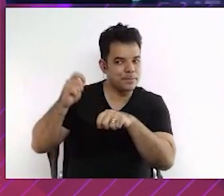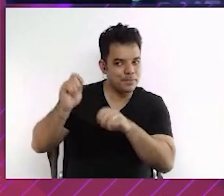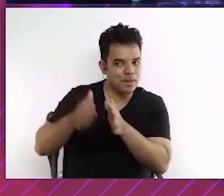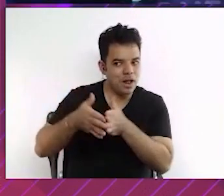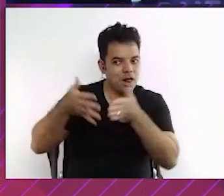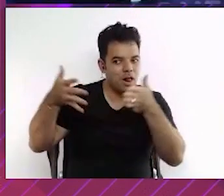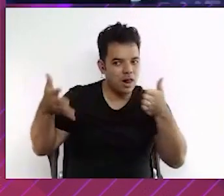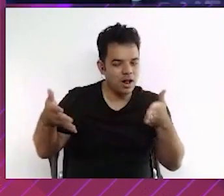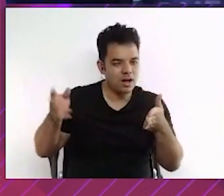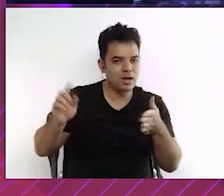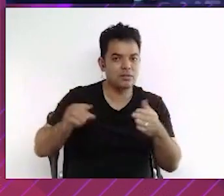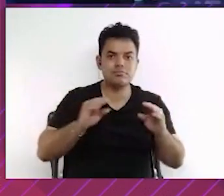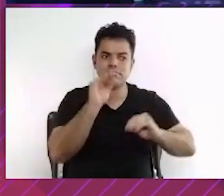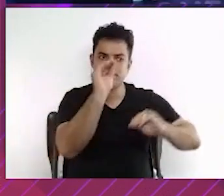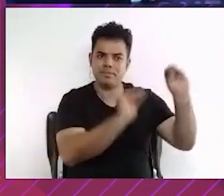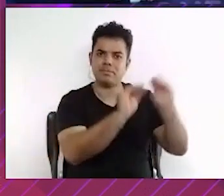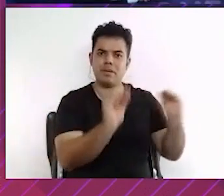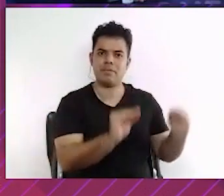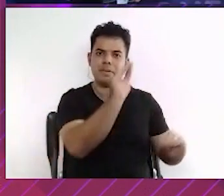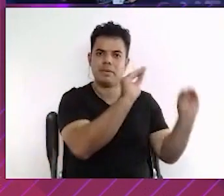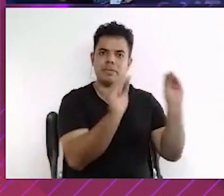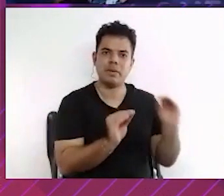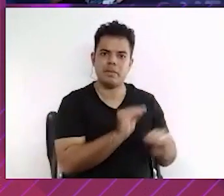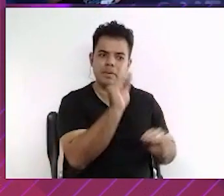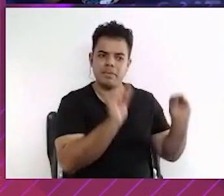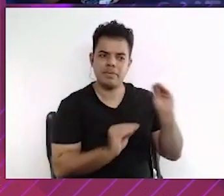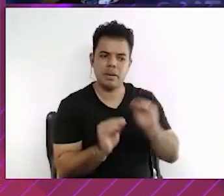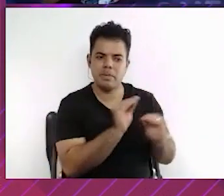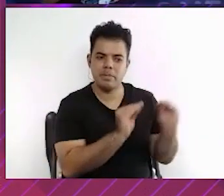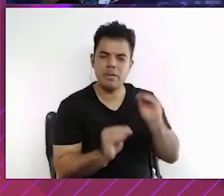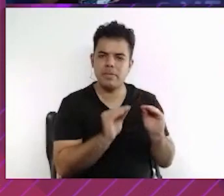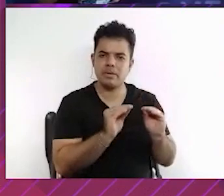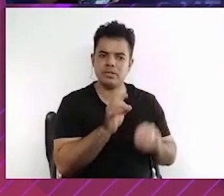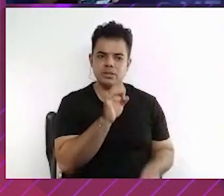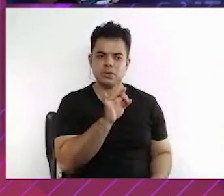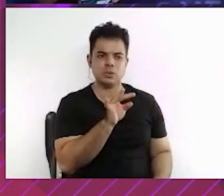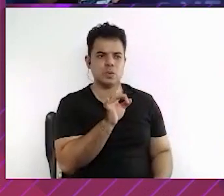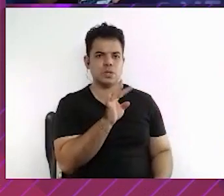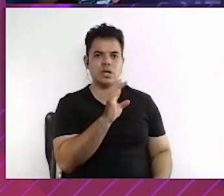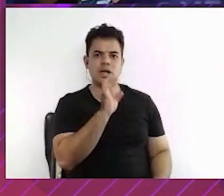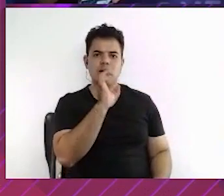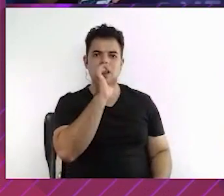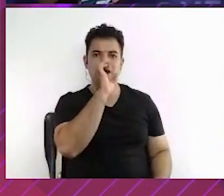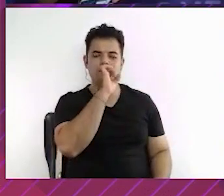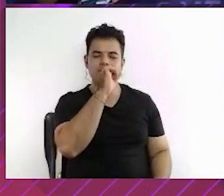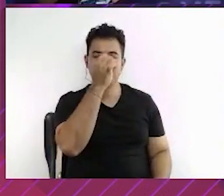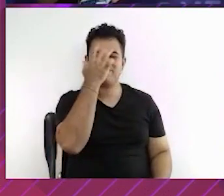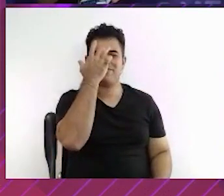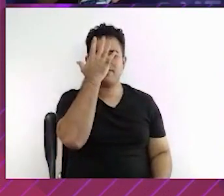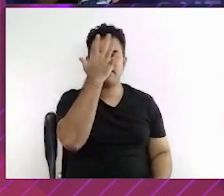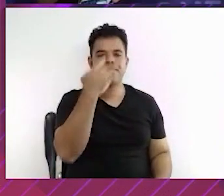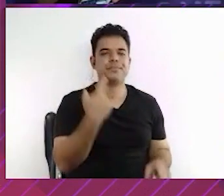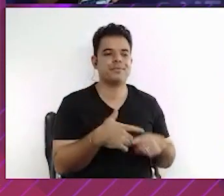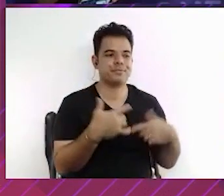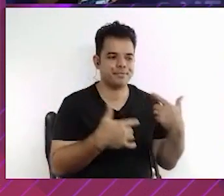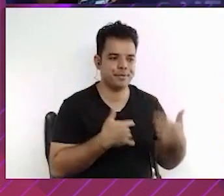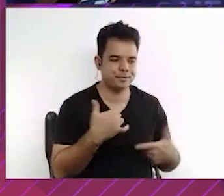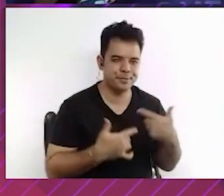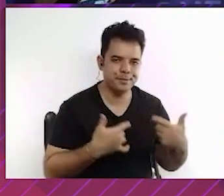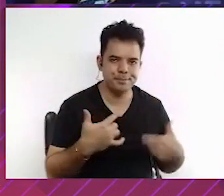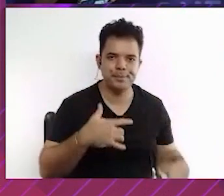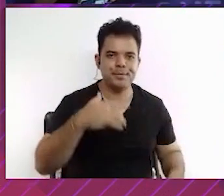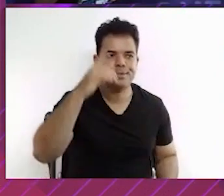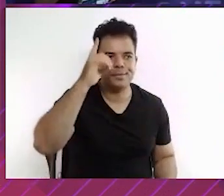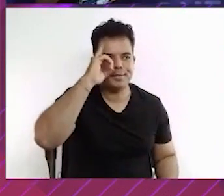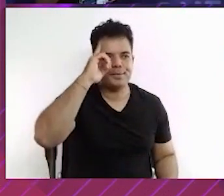essas pessoas de acordo com a previsão. E isso facilita bastante, né? Porque era um trabalho manual, que era executado